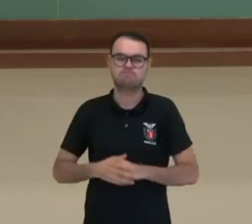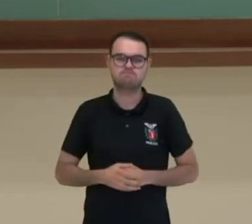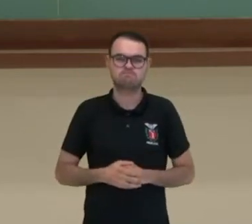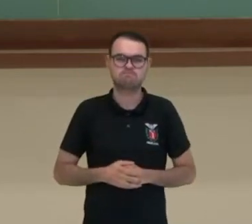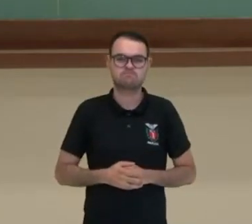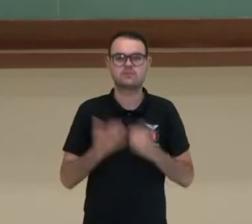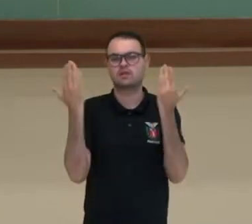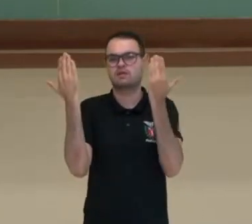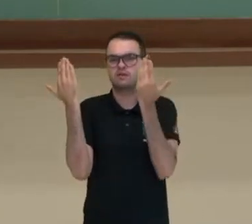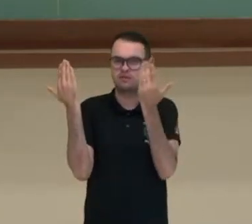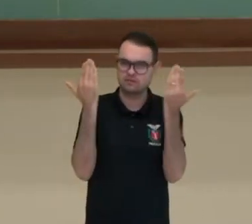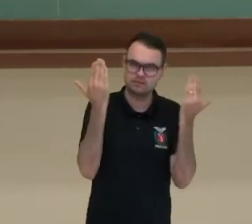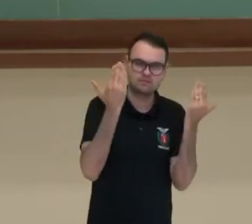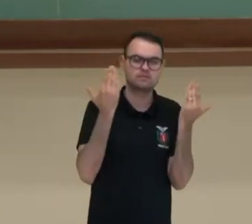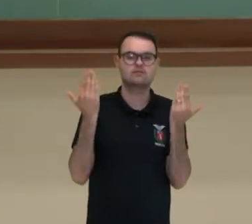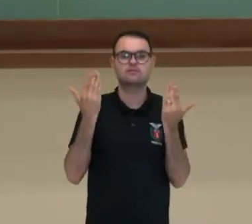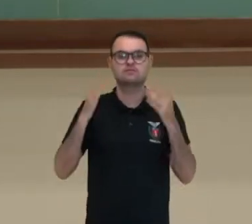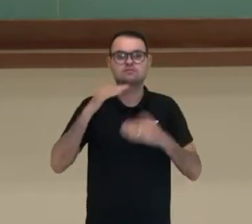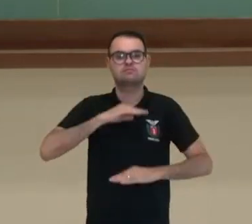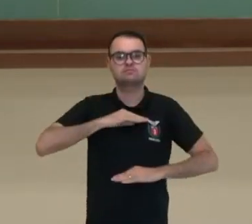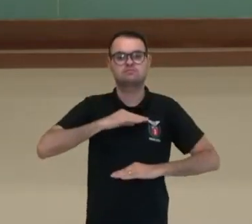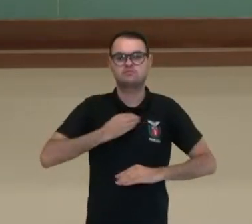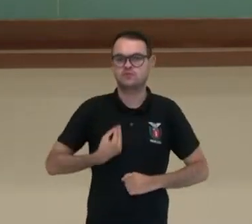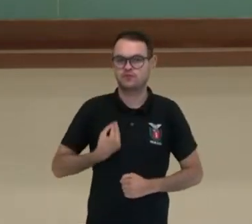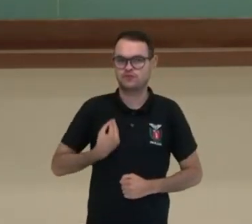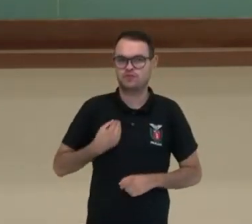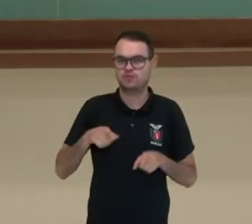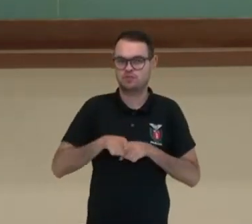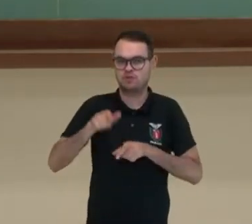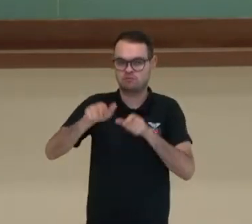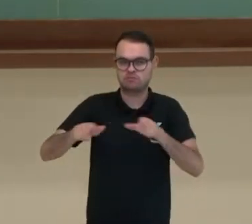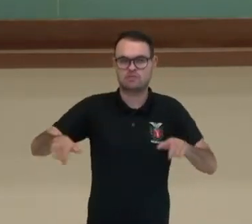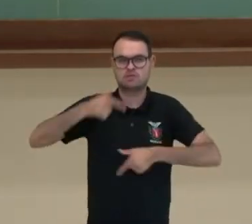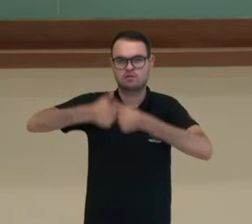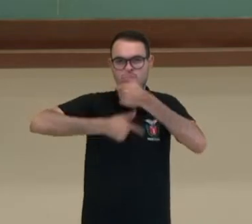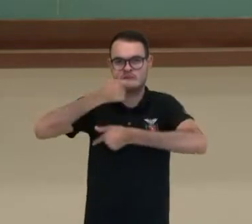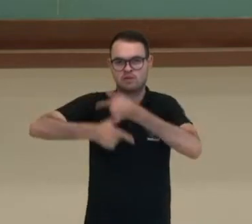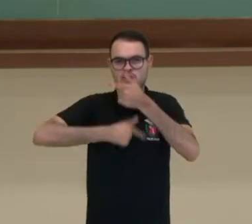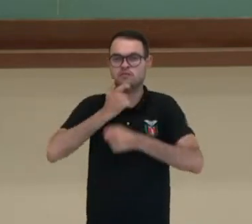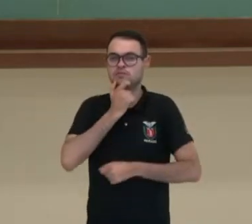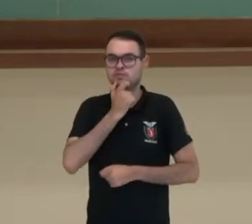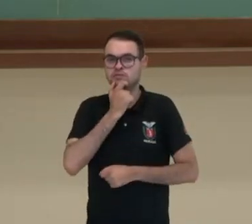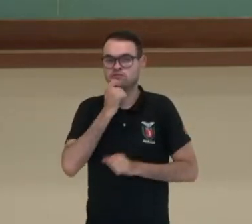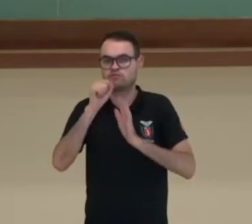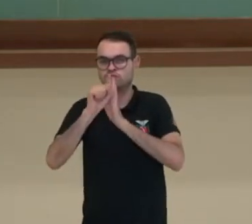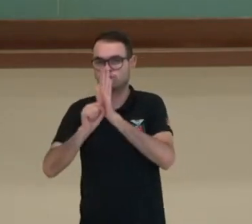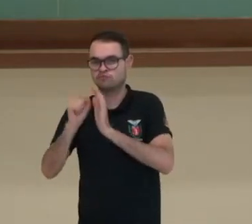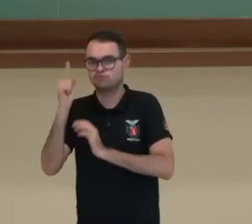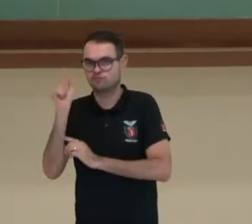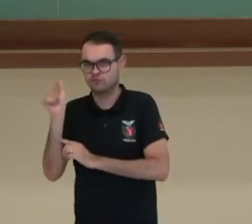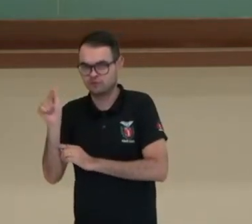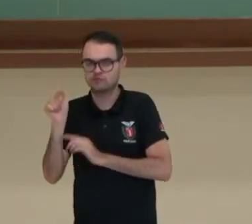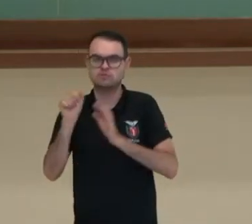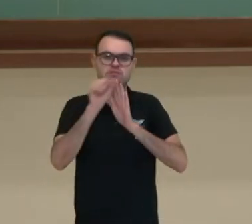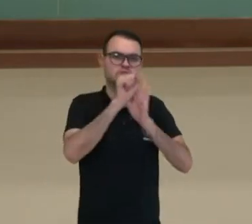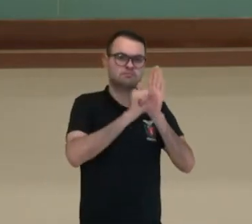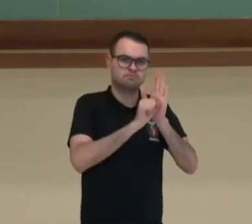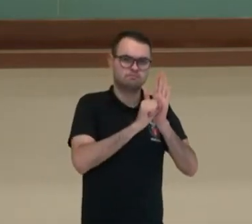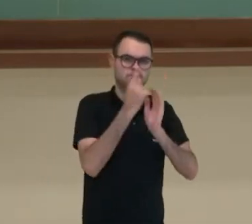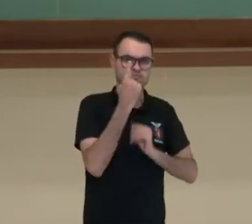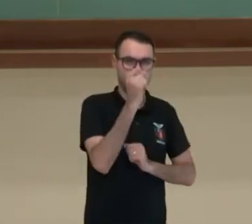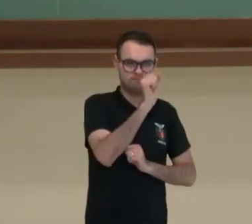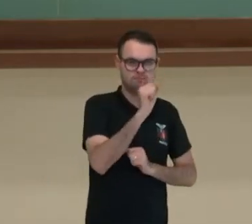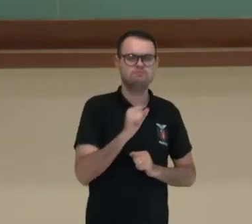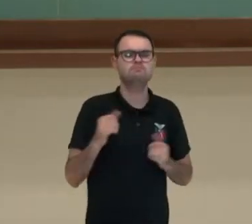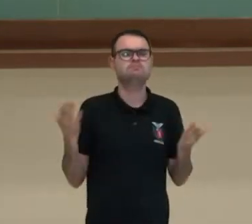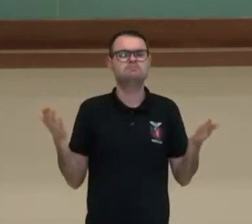a situação de vida e de trabalho dos operários ingleses no século XVII e no século XVIII. Quais foram